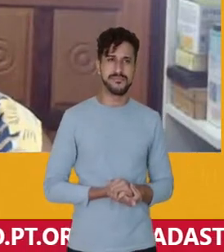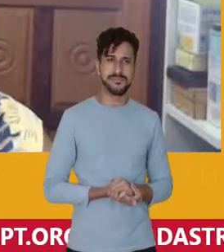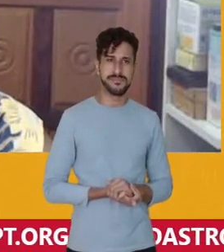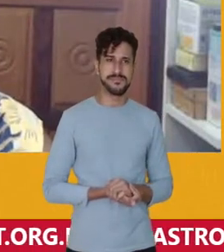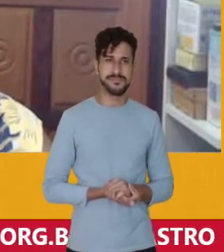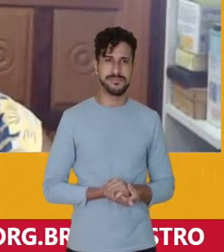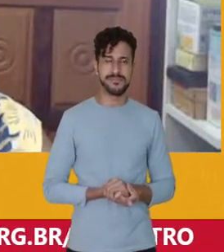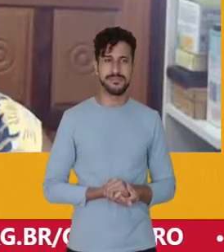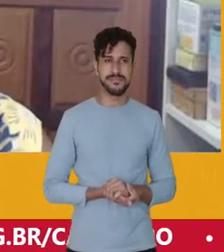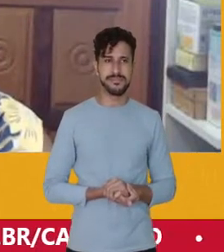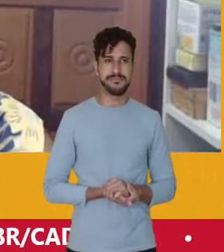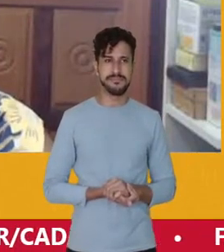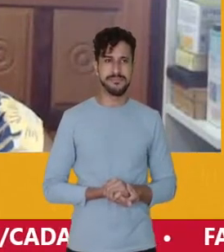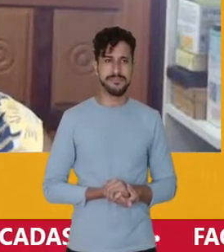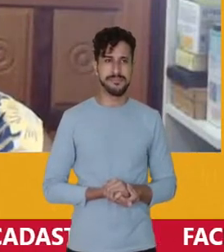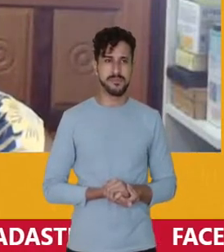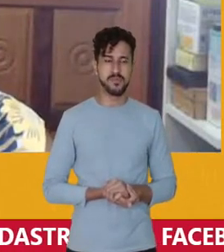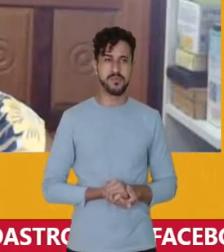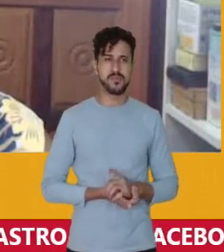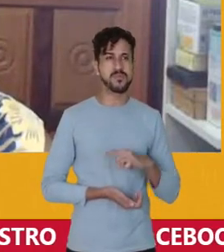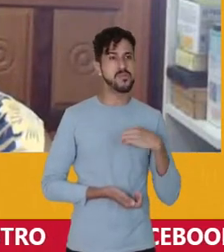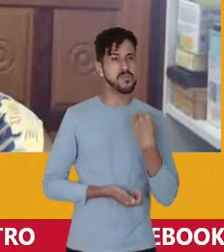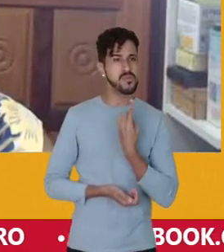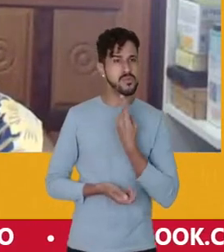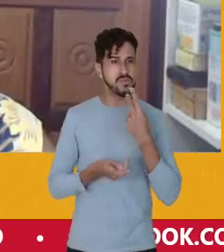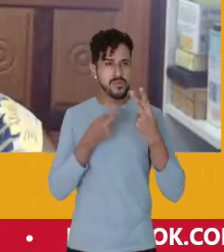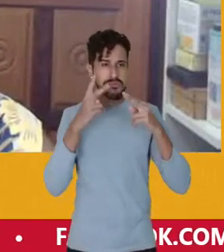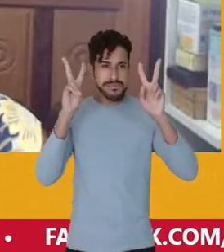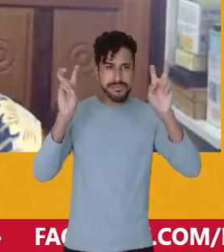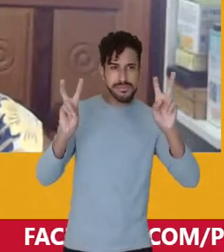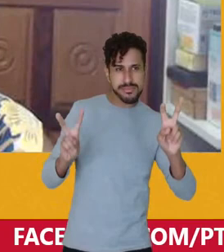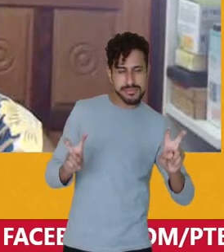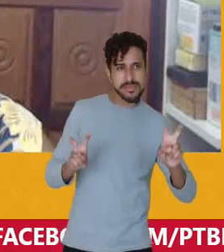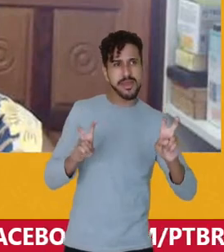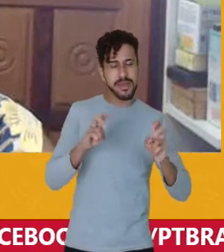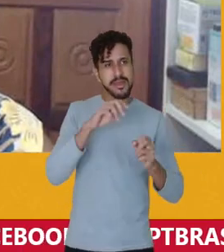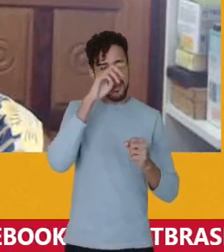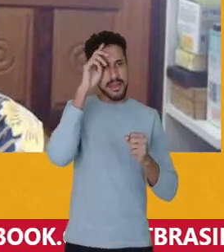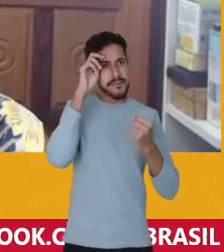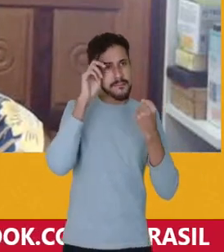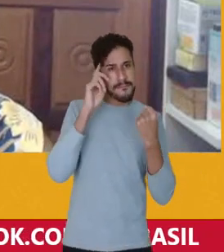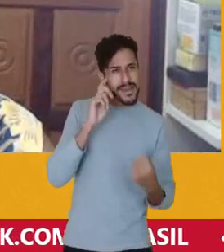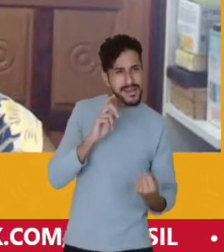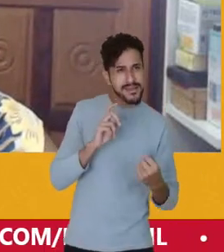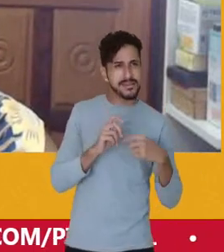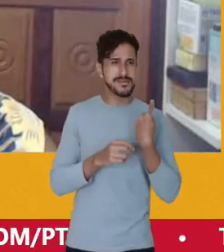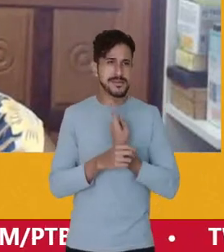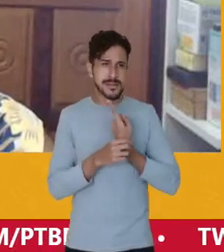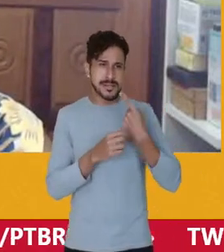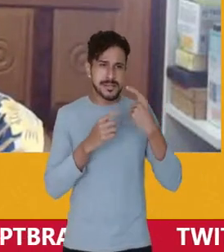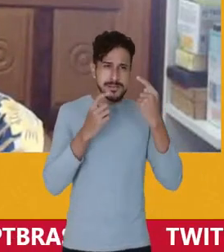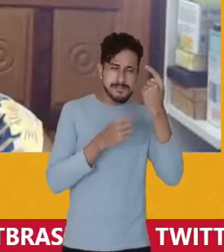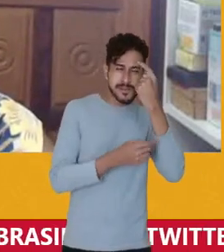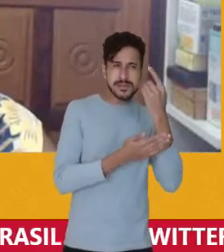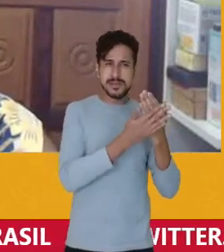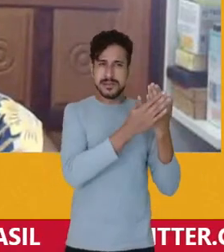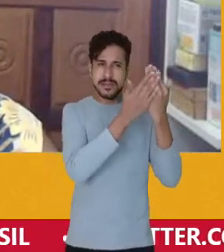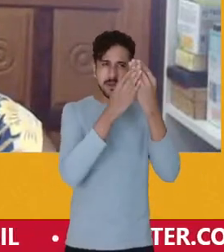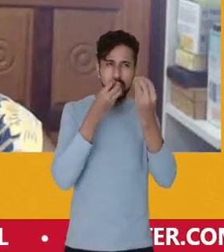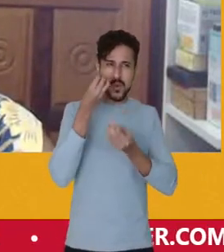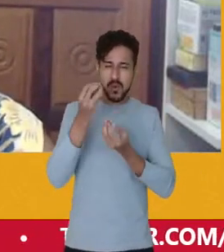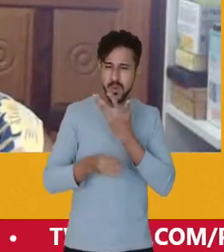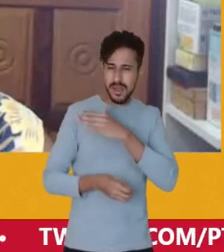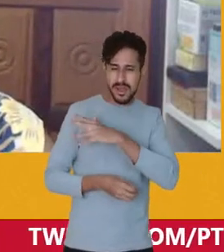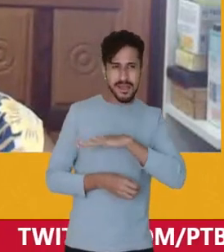Com certeza, Nós falamos de questões que são muito duras, né, quando pensamos a situação das